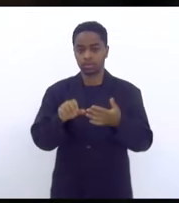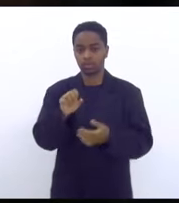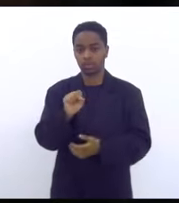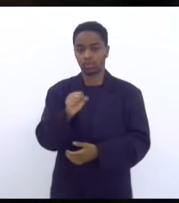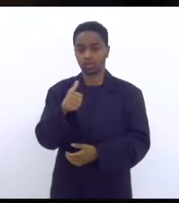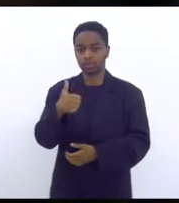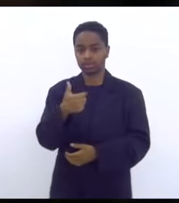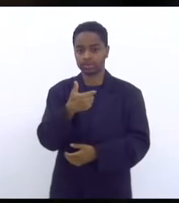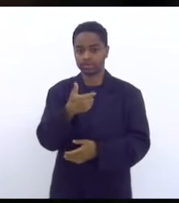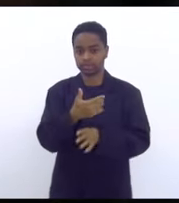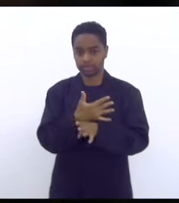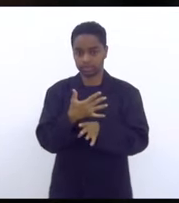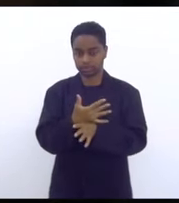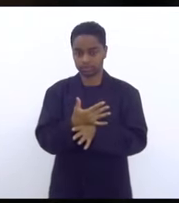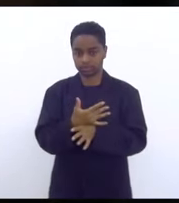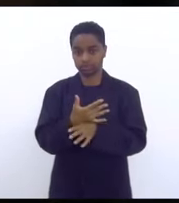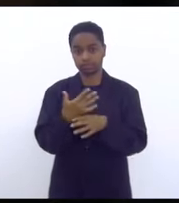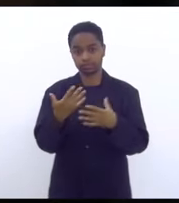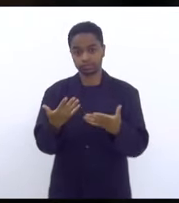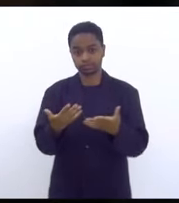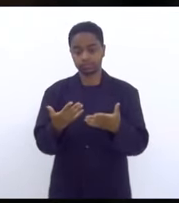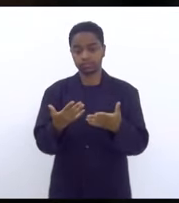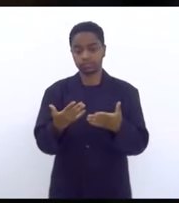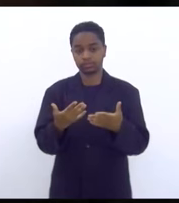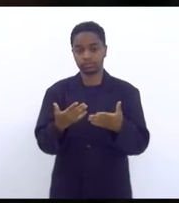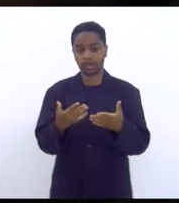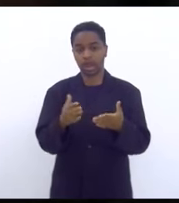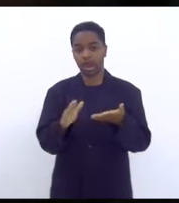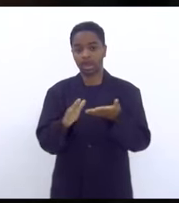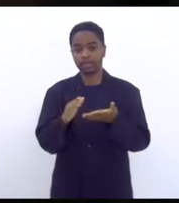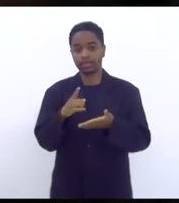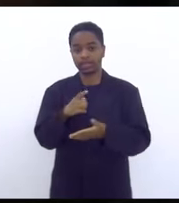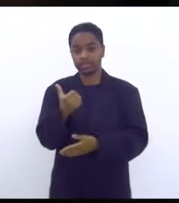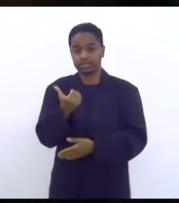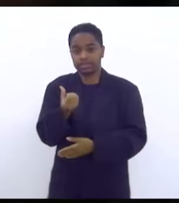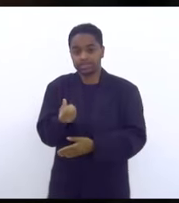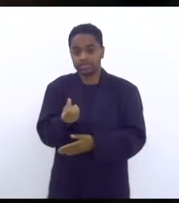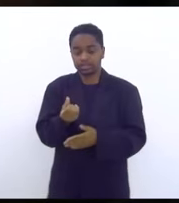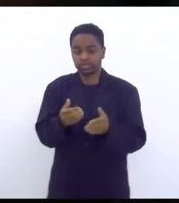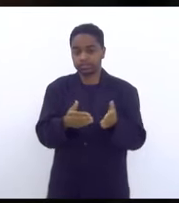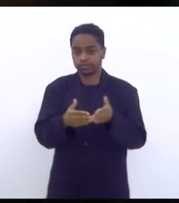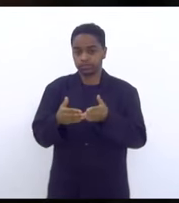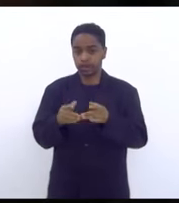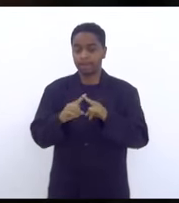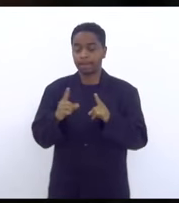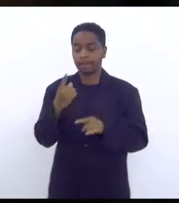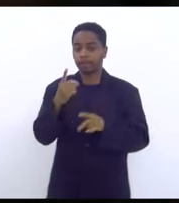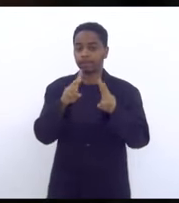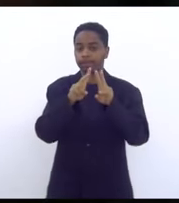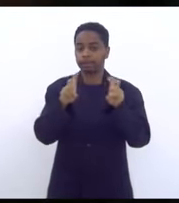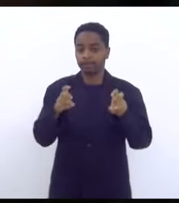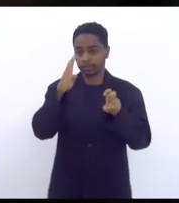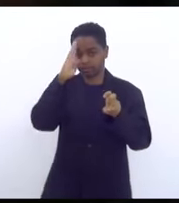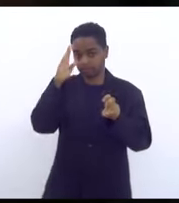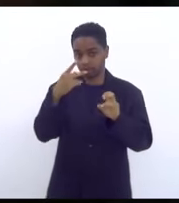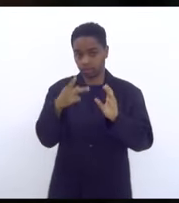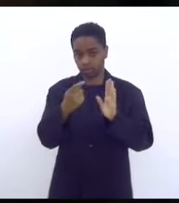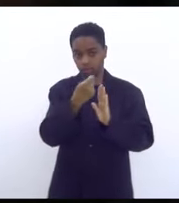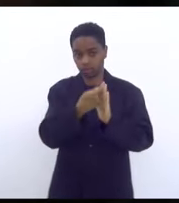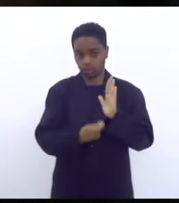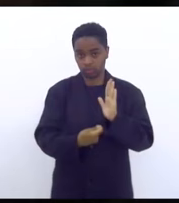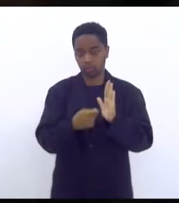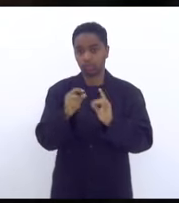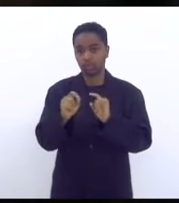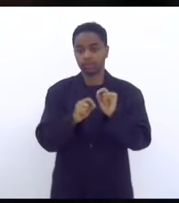81 municípios, ficando de fora 16. E uma das questões centrais da relatoria de Vossa Excelência